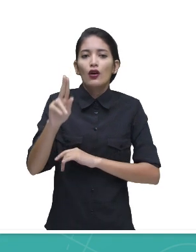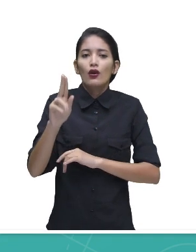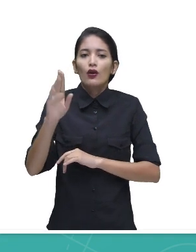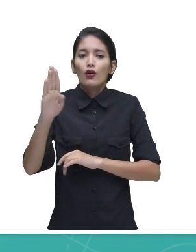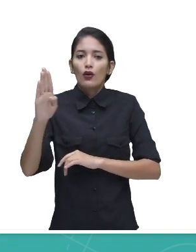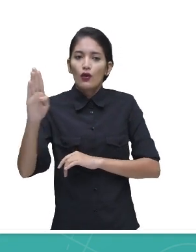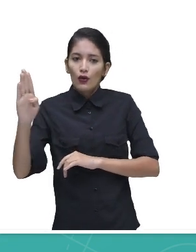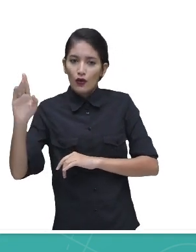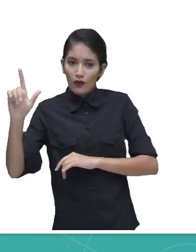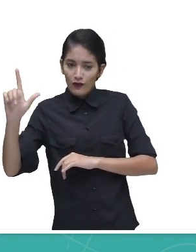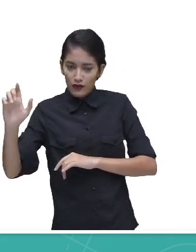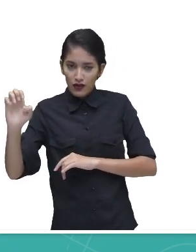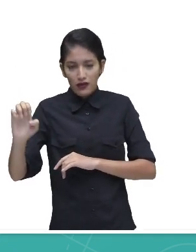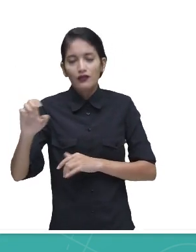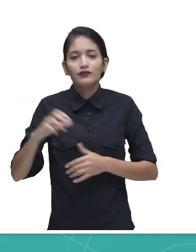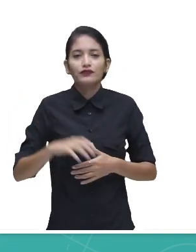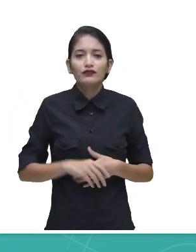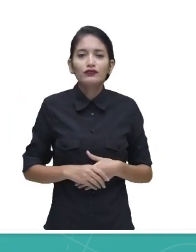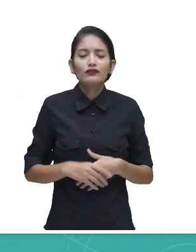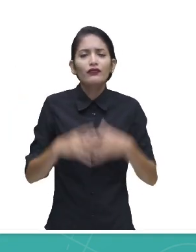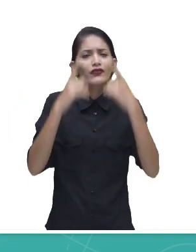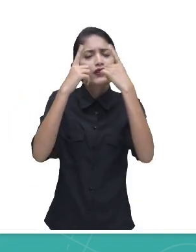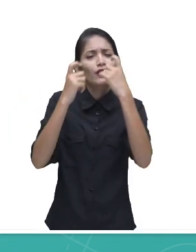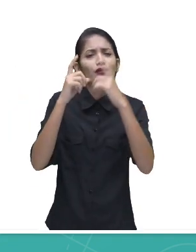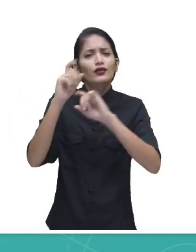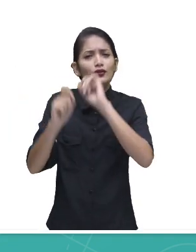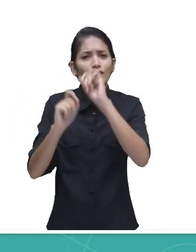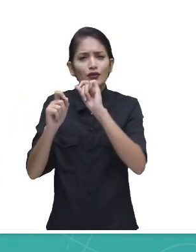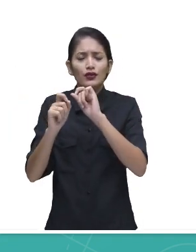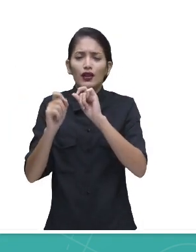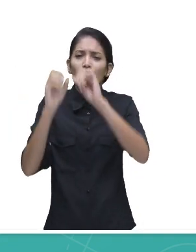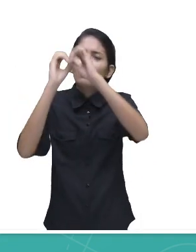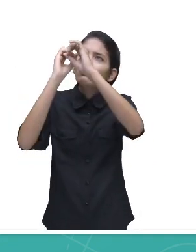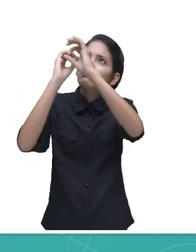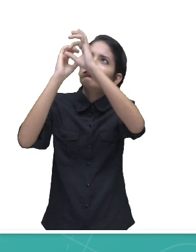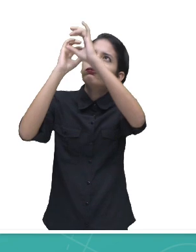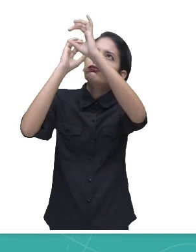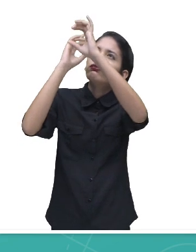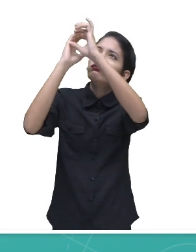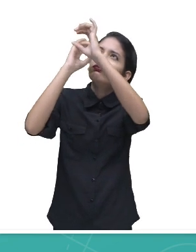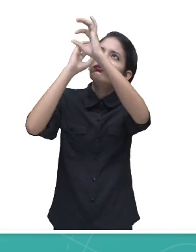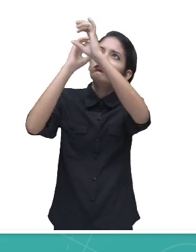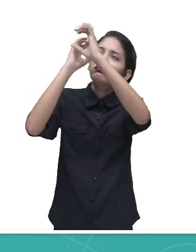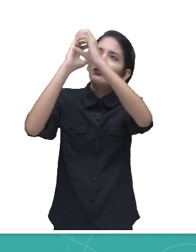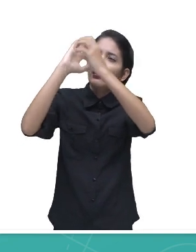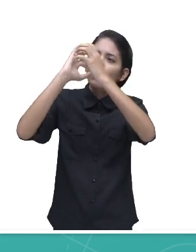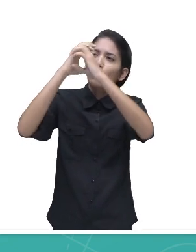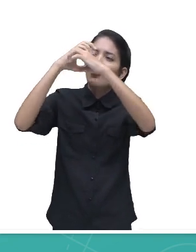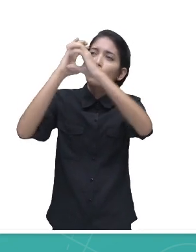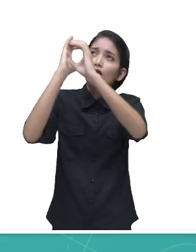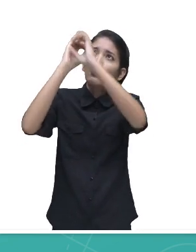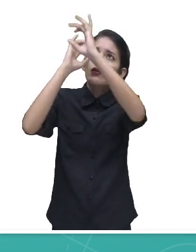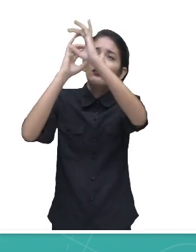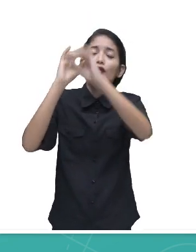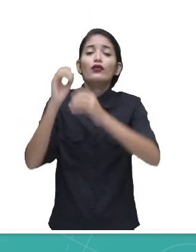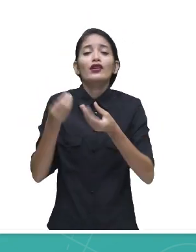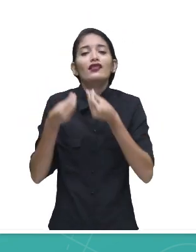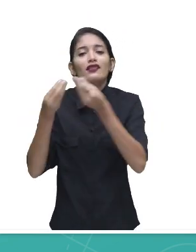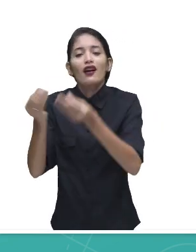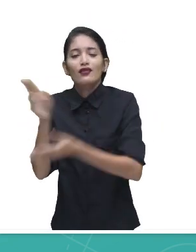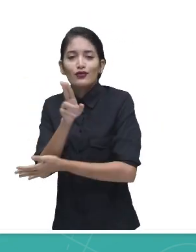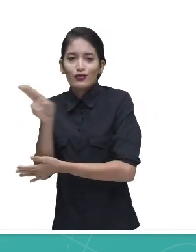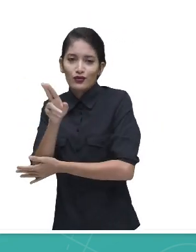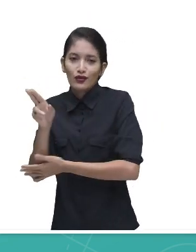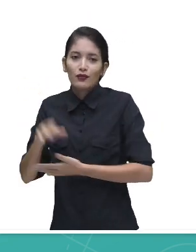interessante de Hubble é a gente citar o telescópio, que ele foi nomeado em sua homenagem, né? Então,